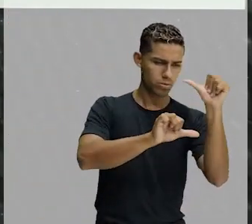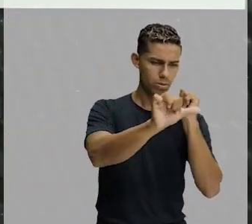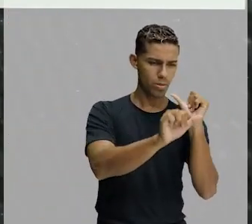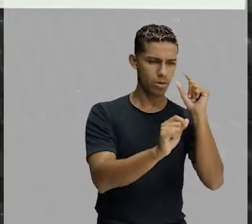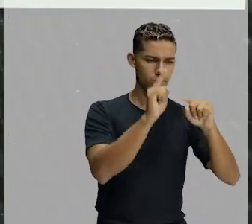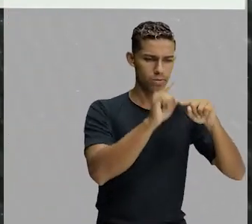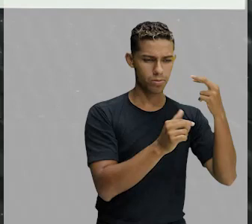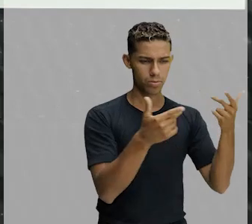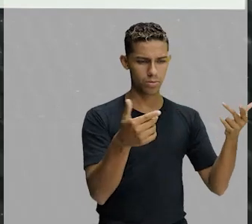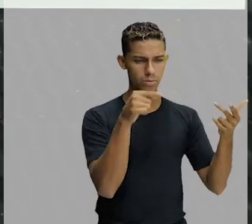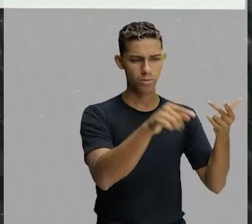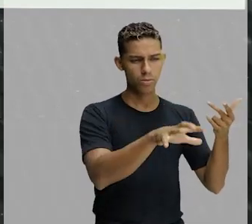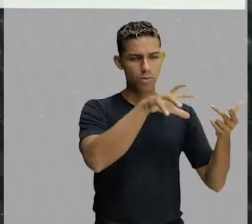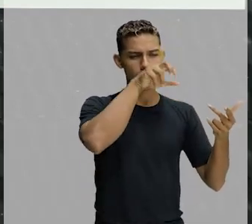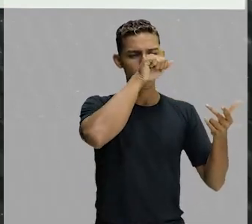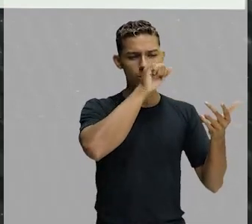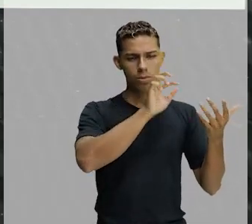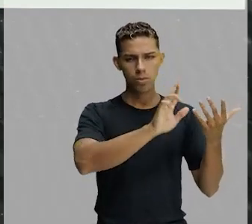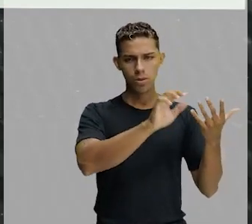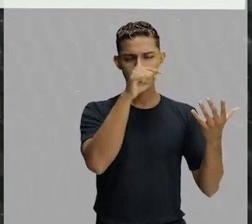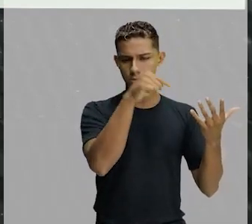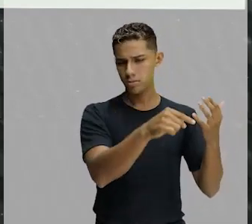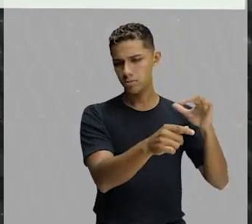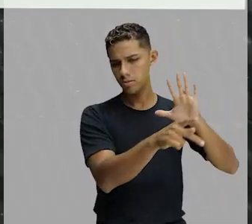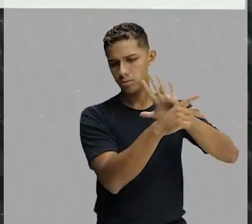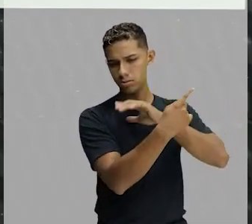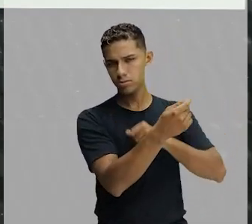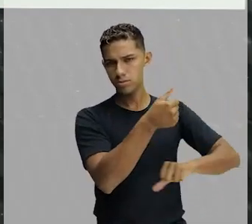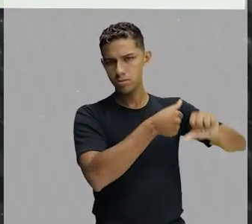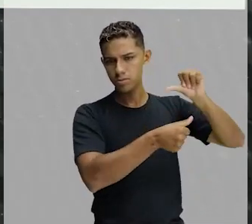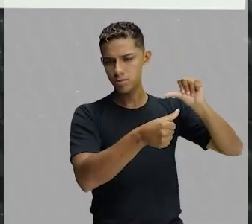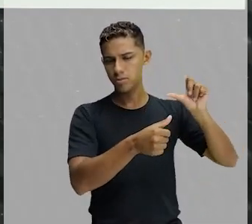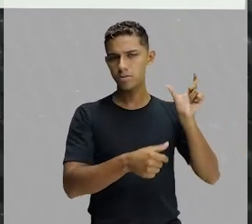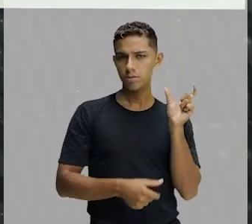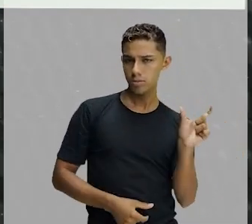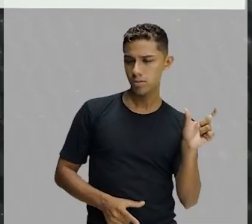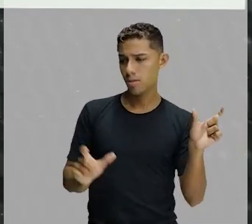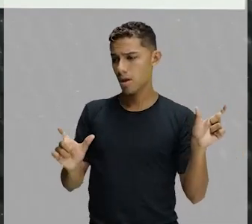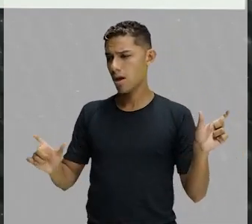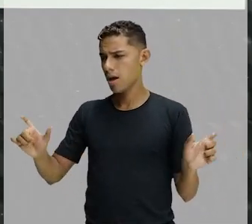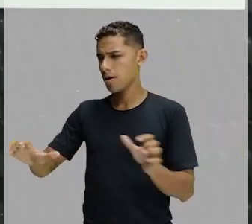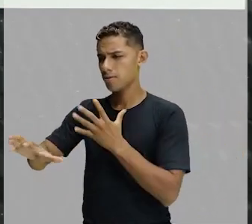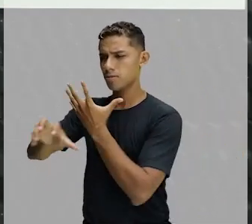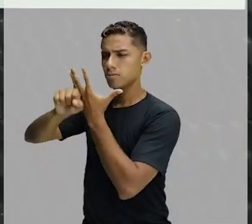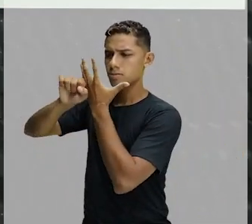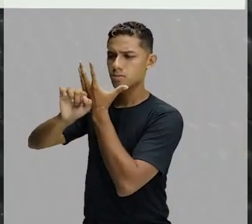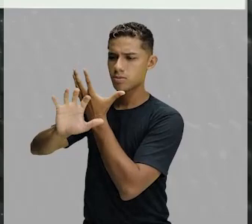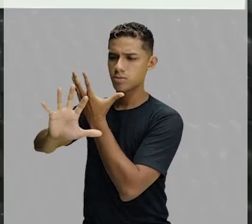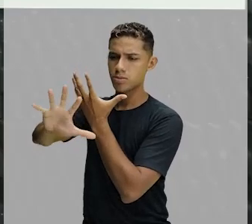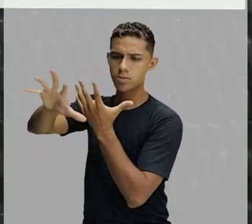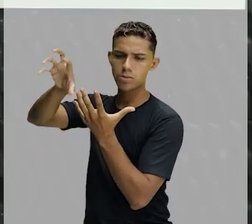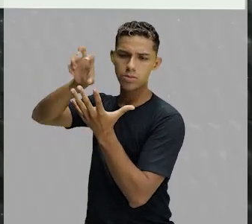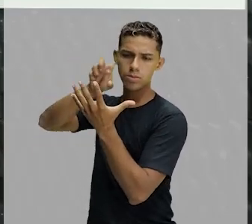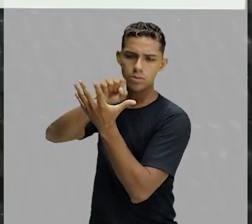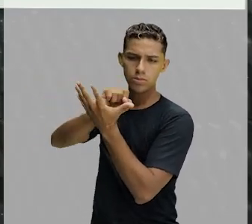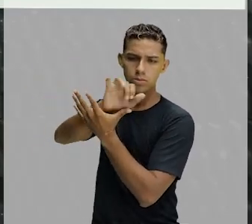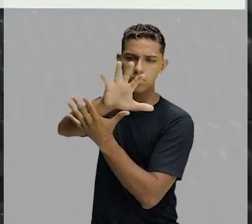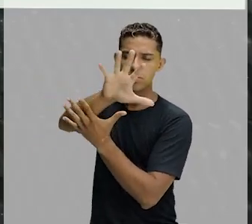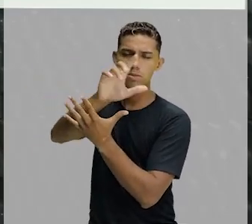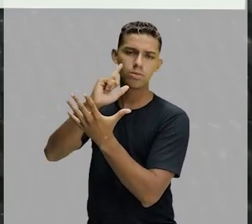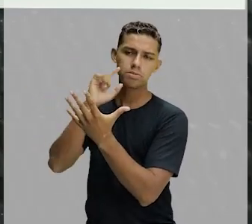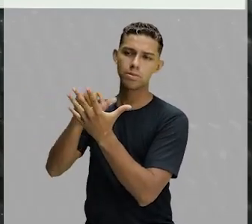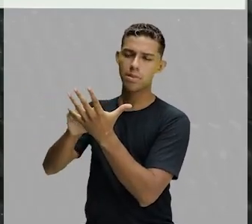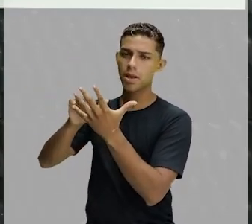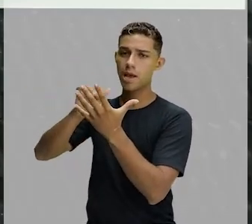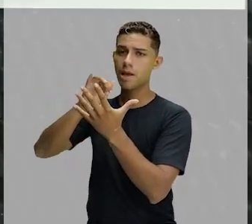na respiração, eu tenho a quebra ou a destruição dessa matéria orgânica para poder liberar energia,